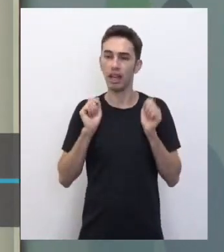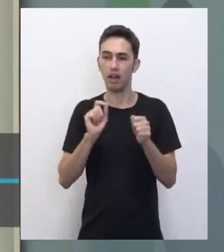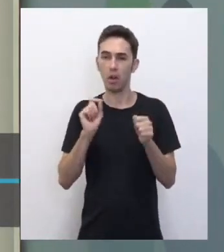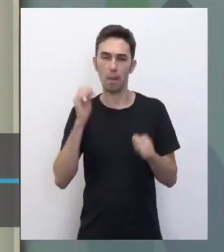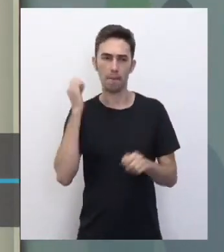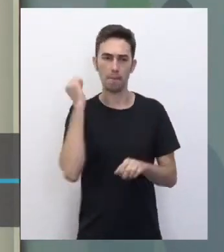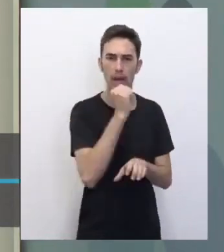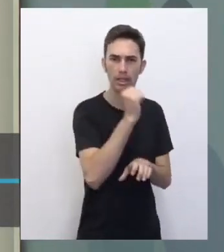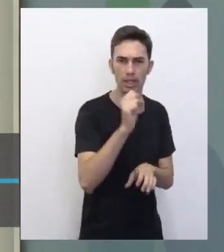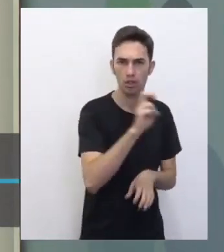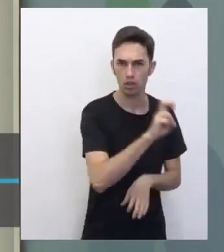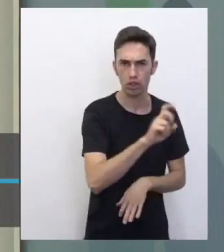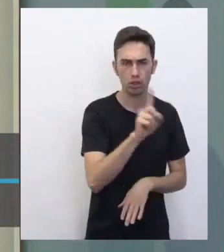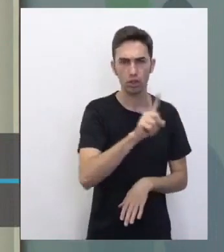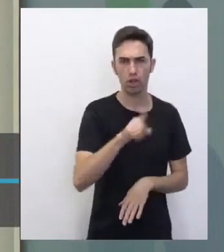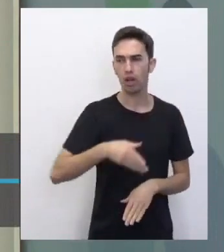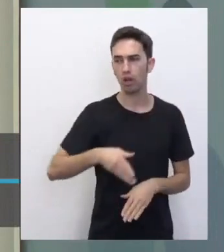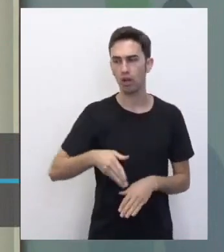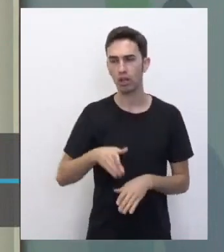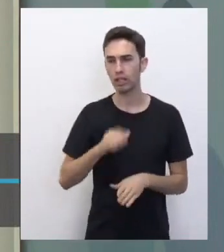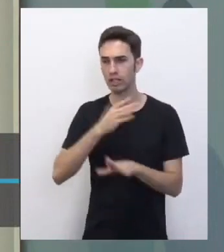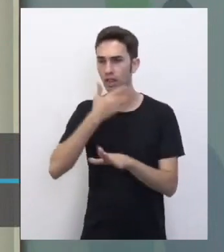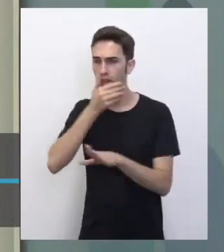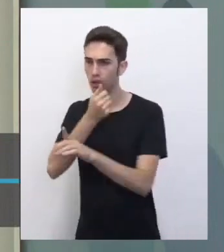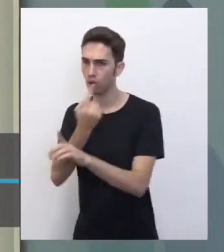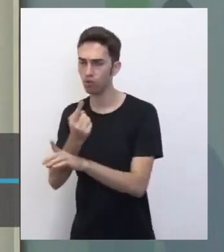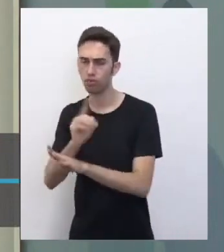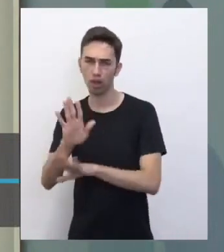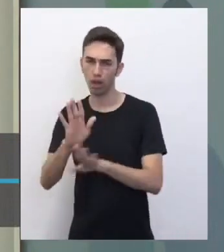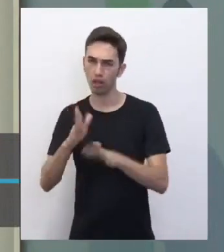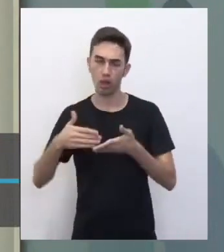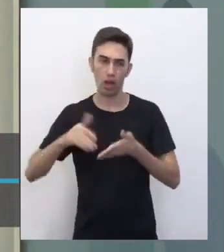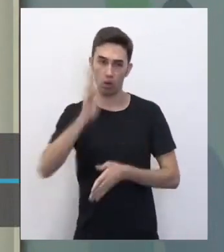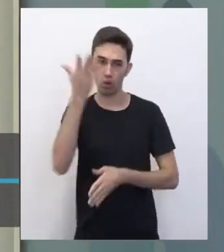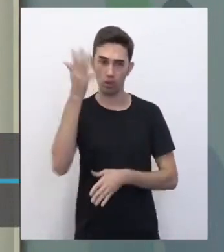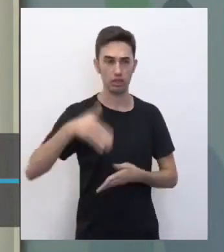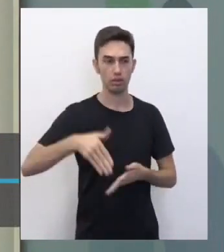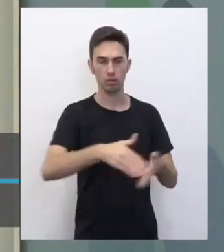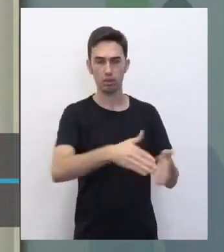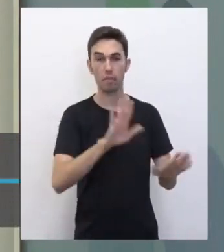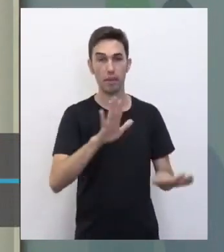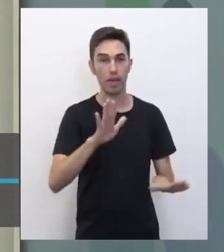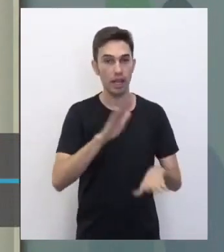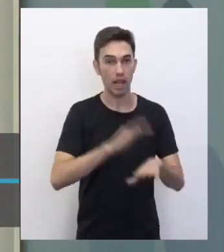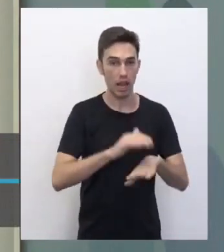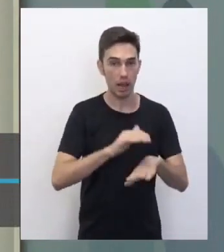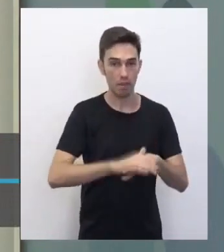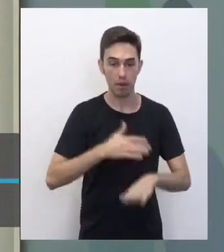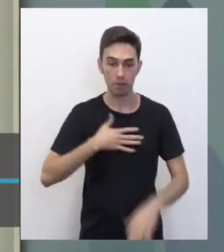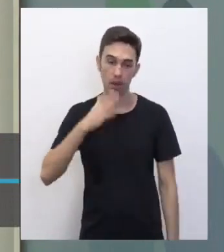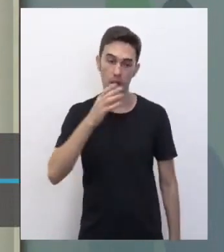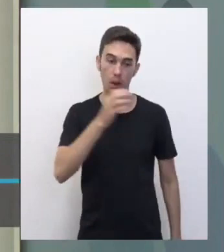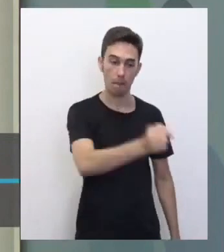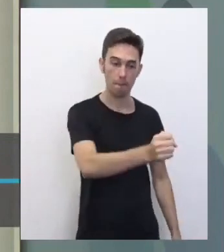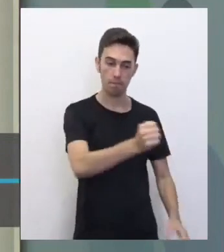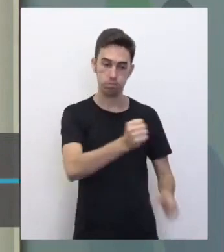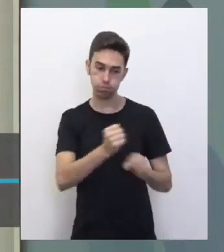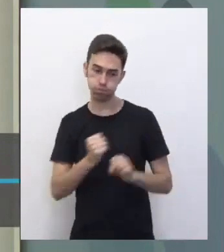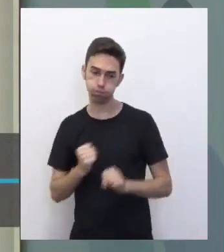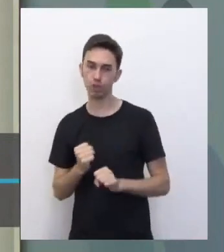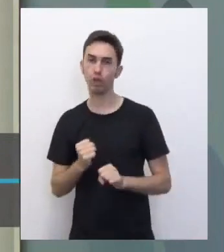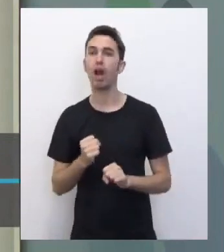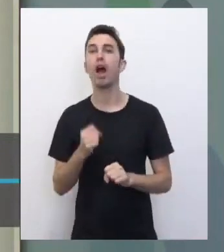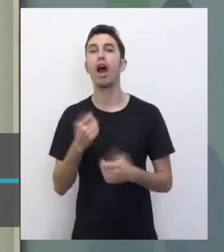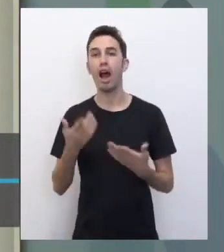matando 5 e salvando 1, eu estou simplesmente deixando as coisas acontecerem. Agora, a partir do momento que eu puxo a alavanca, eu me torno responsável por aquilo